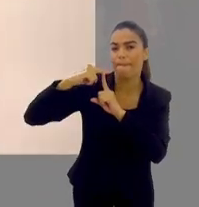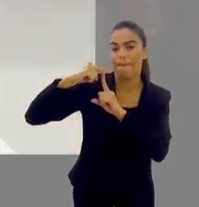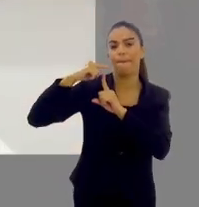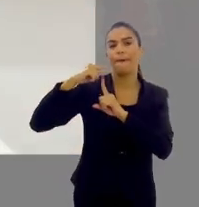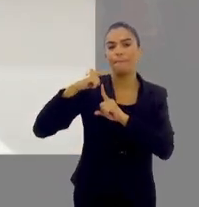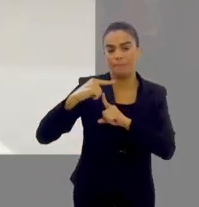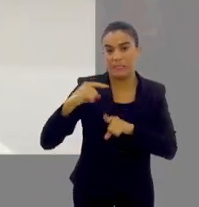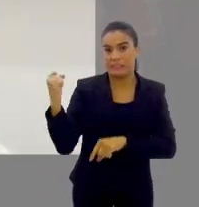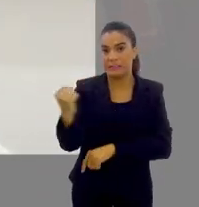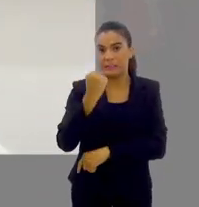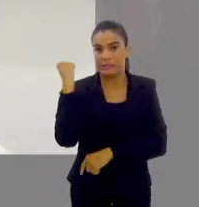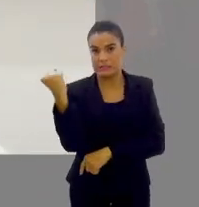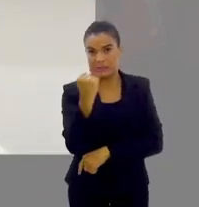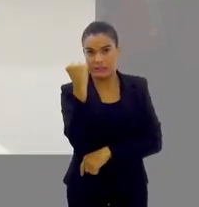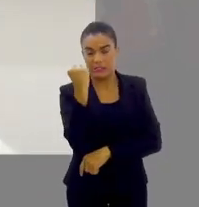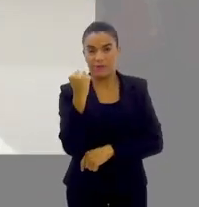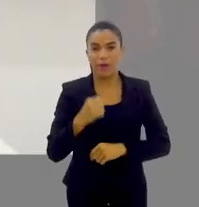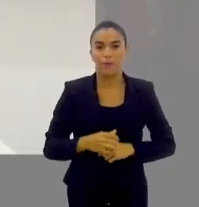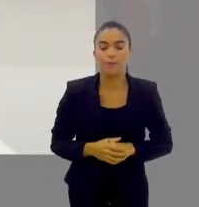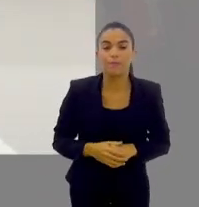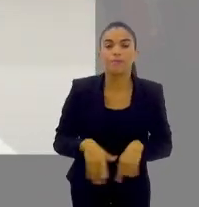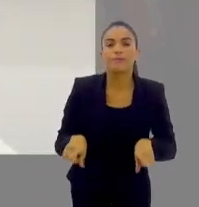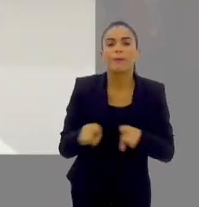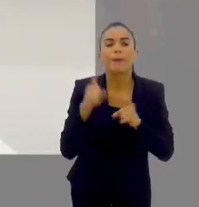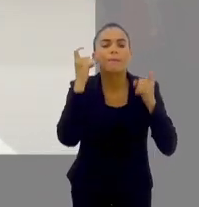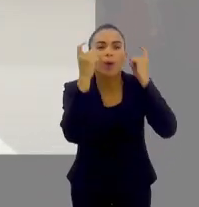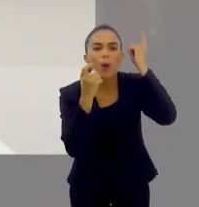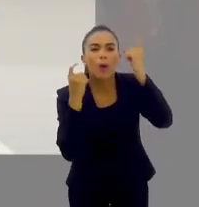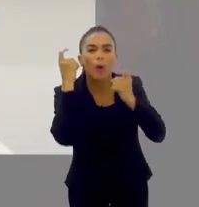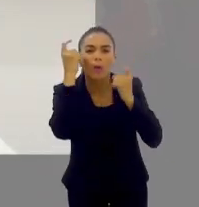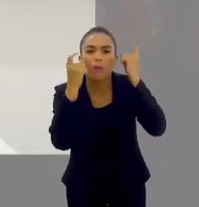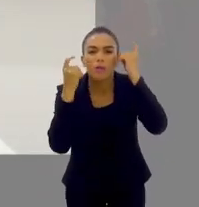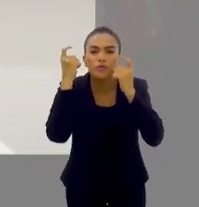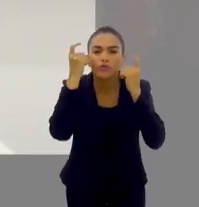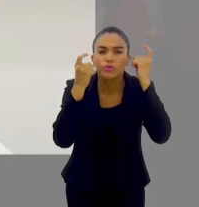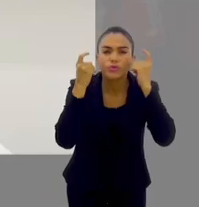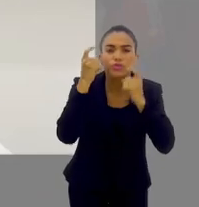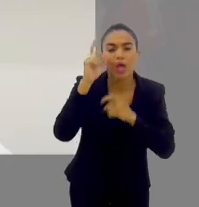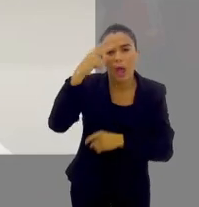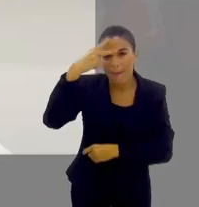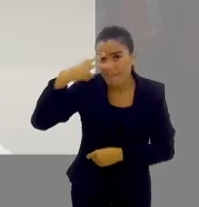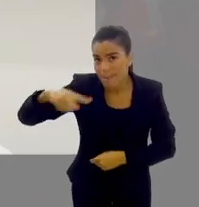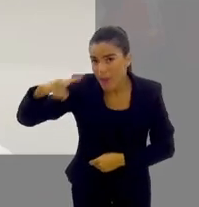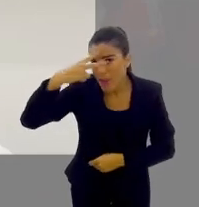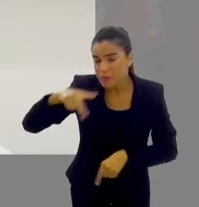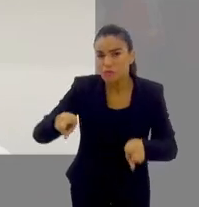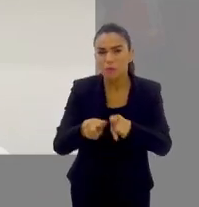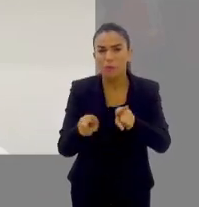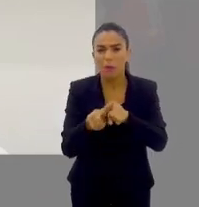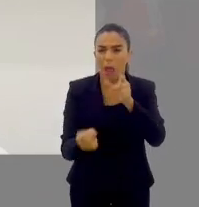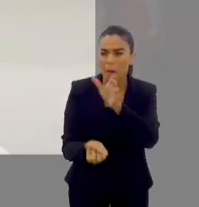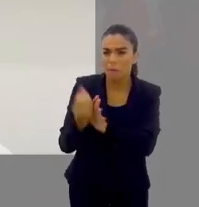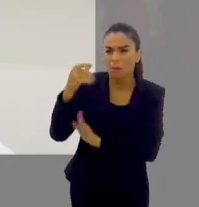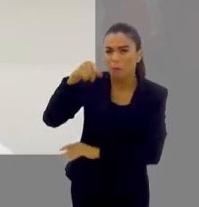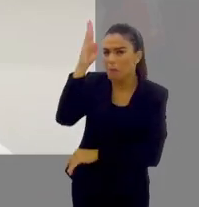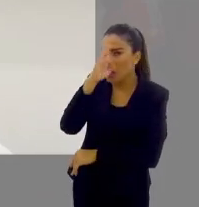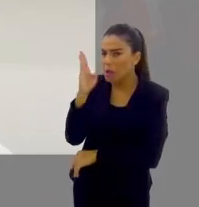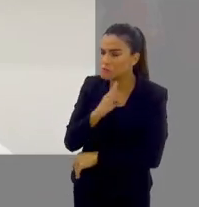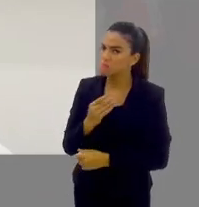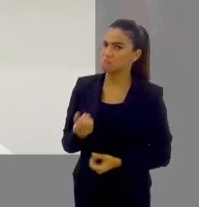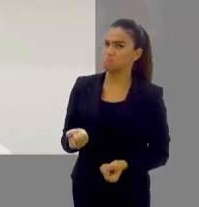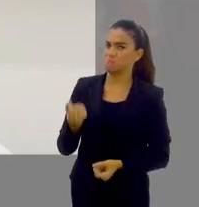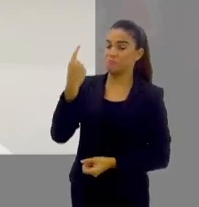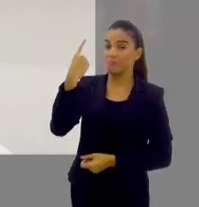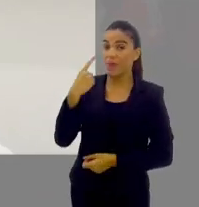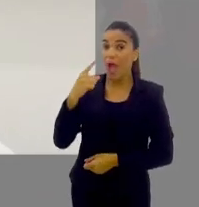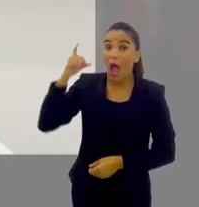já foi, já está com quadro severo, e a preocupação é que já apareceu no México, já apareceu um caso no Brasil, e a